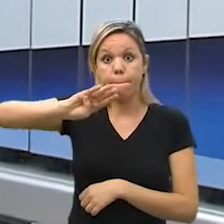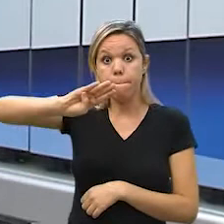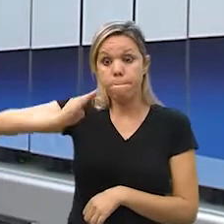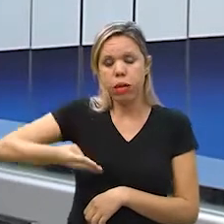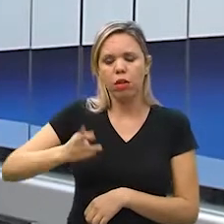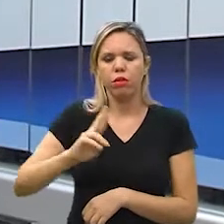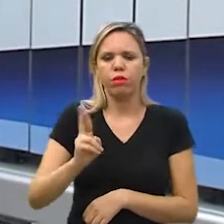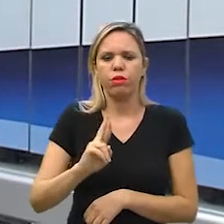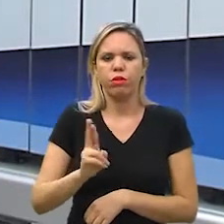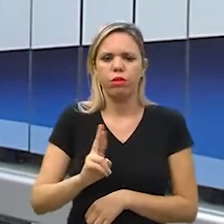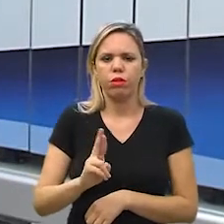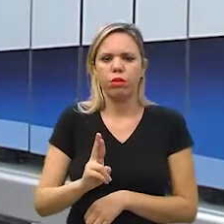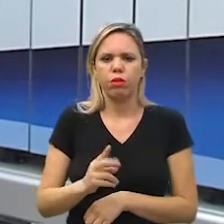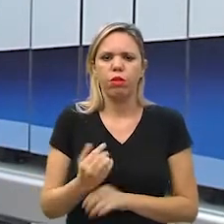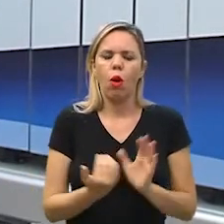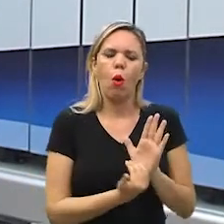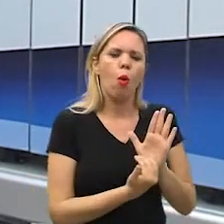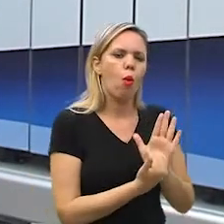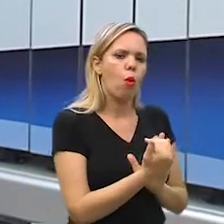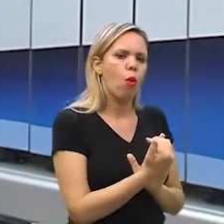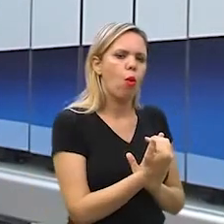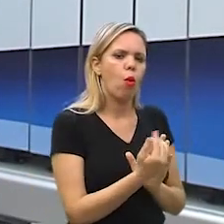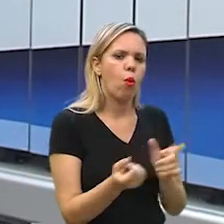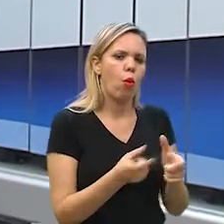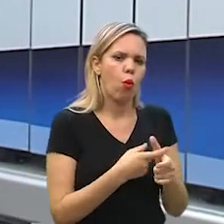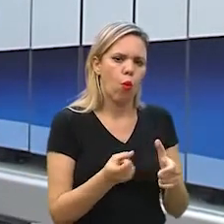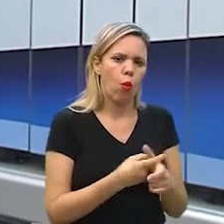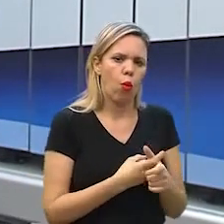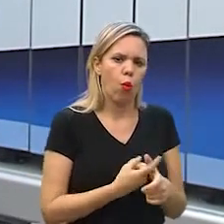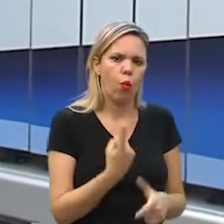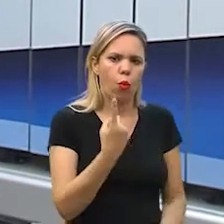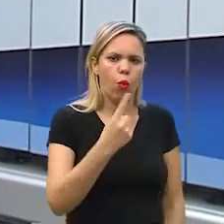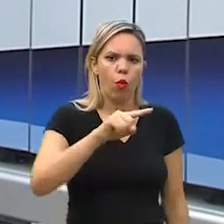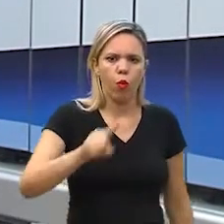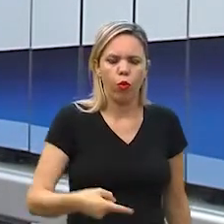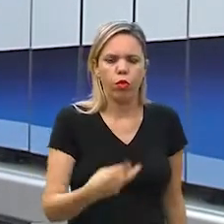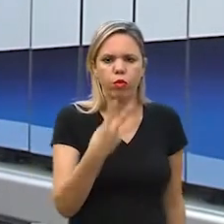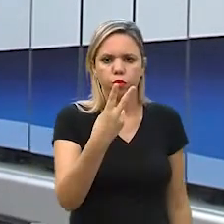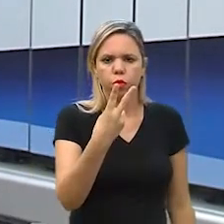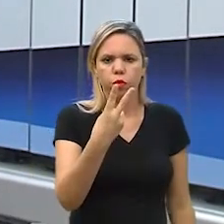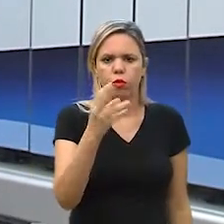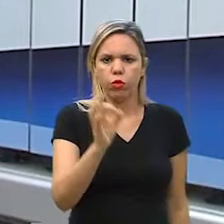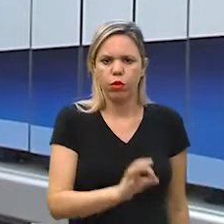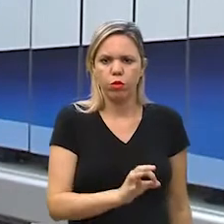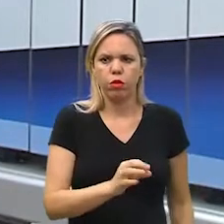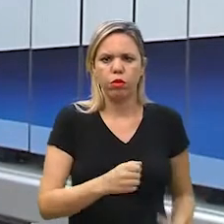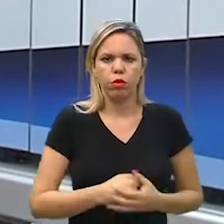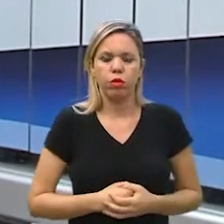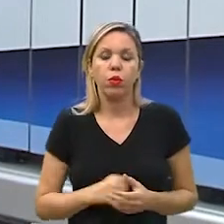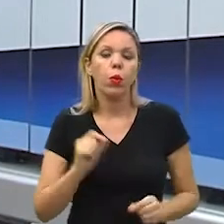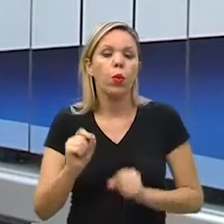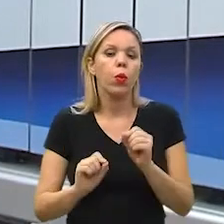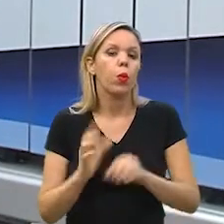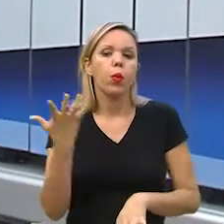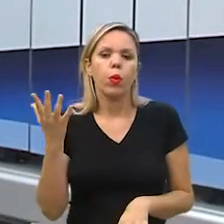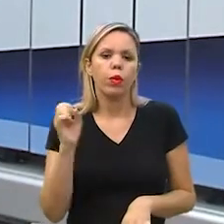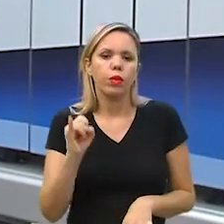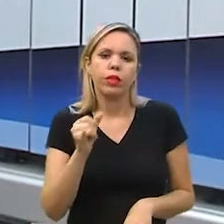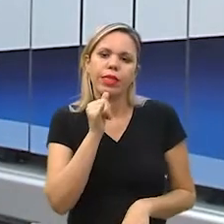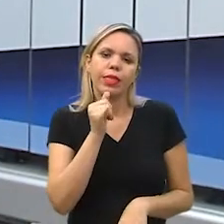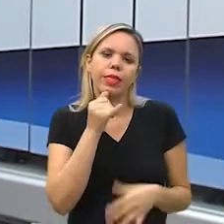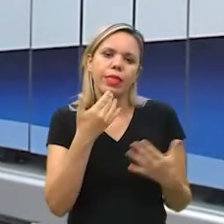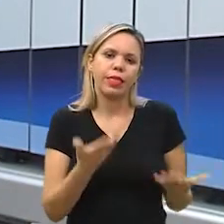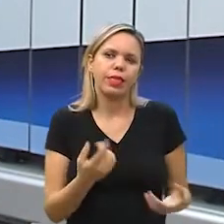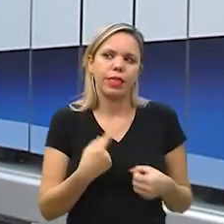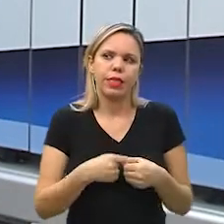bilhões de reais e um crescimento nas despesas de 1,2%. O que acontece se, por